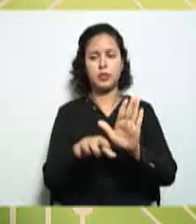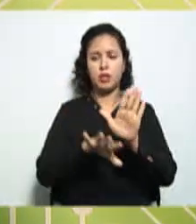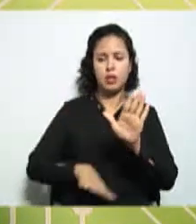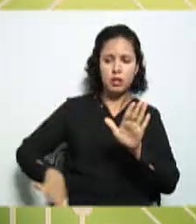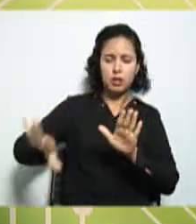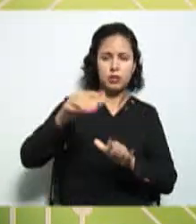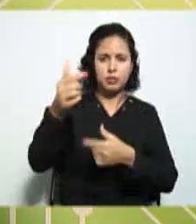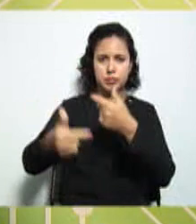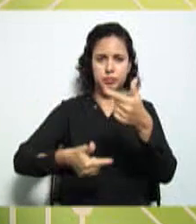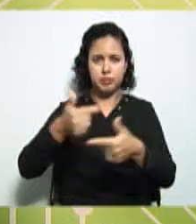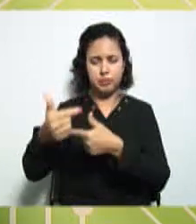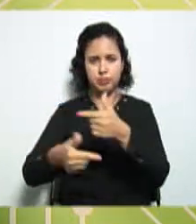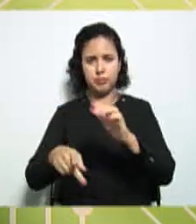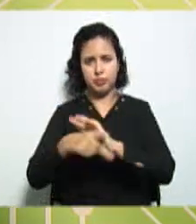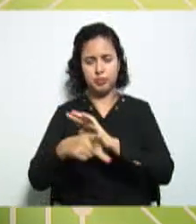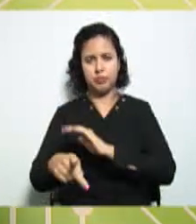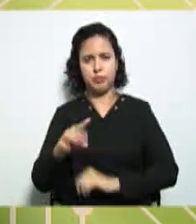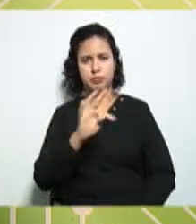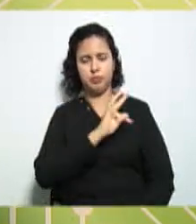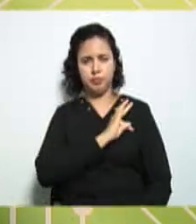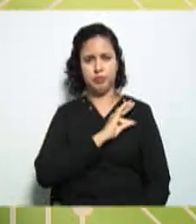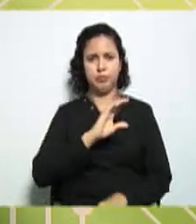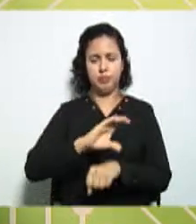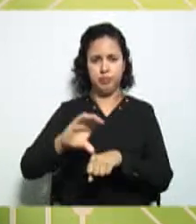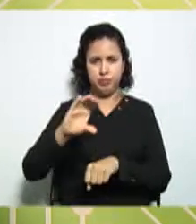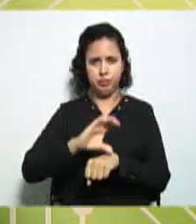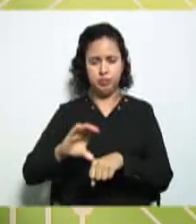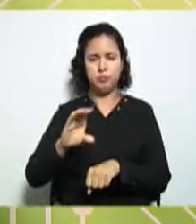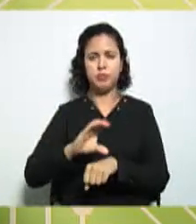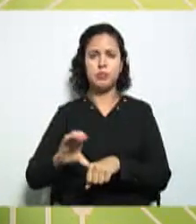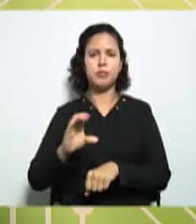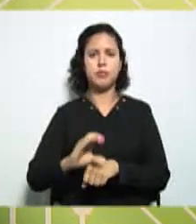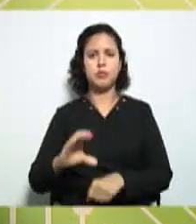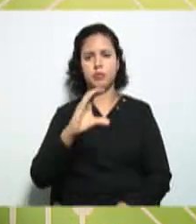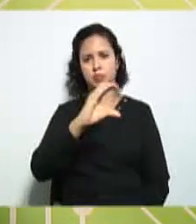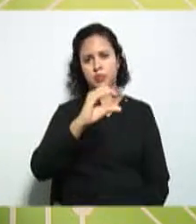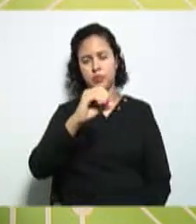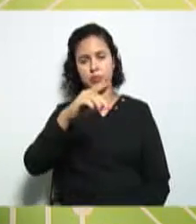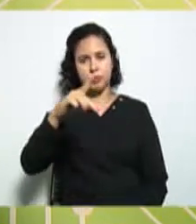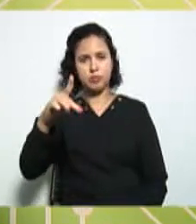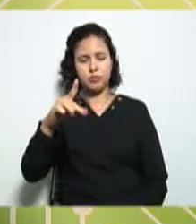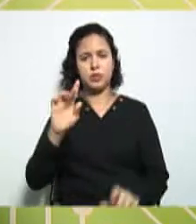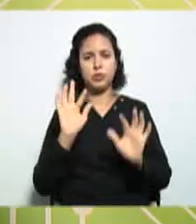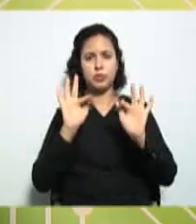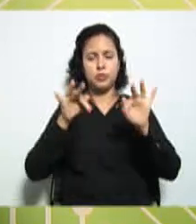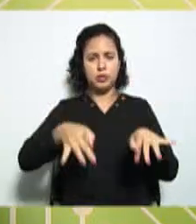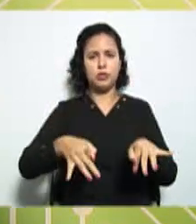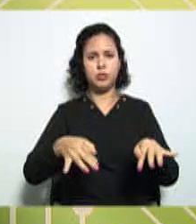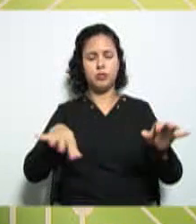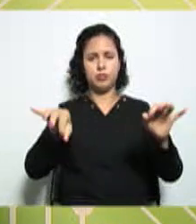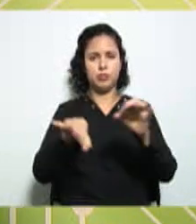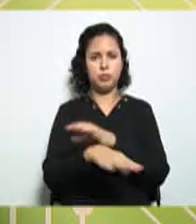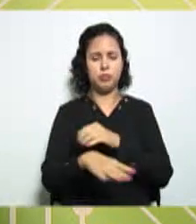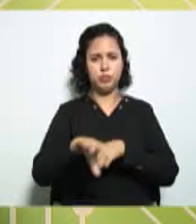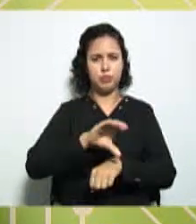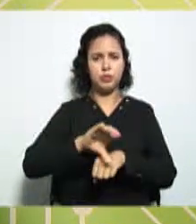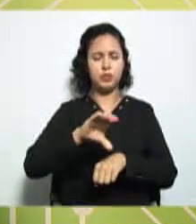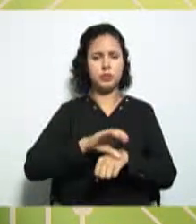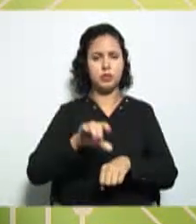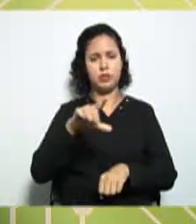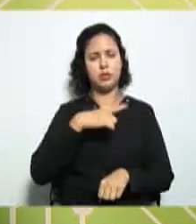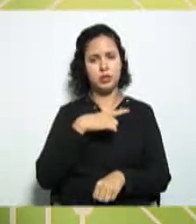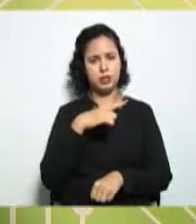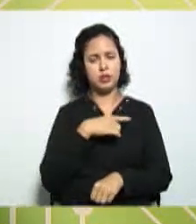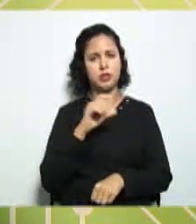que eles também tenham uma ideia do que os aguarda na finalização do curso técnico. Então você tem aí um destaque